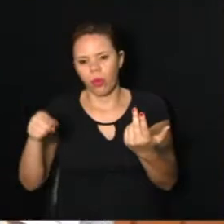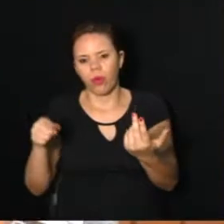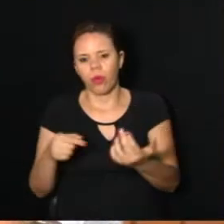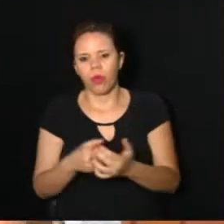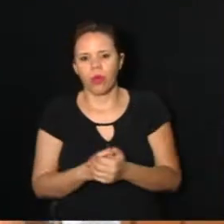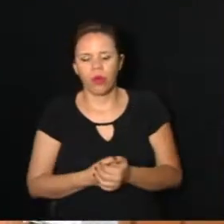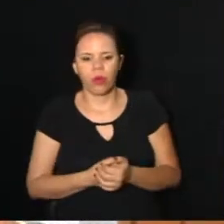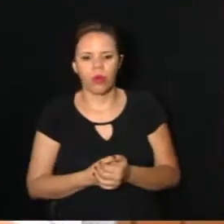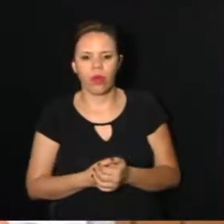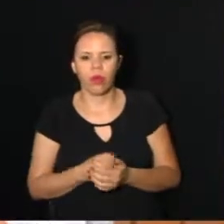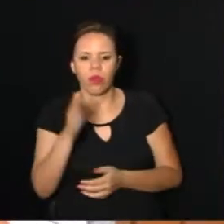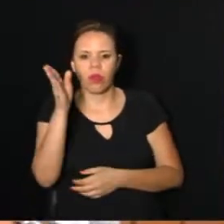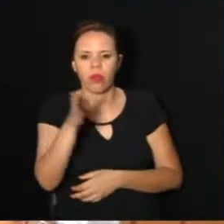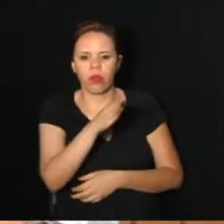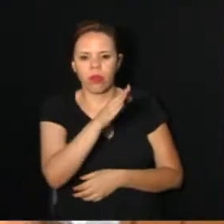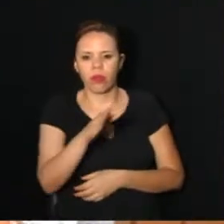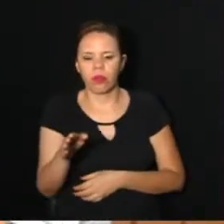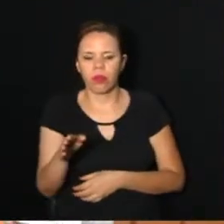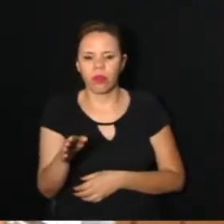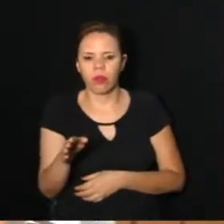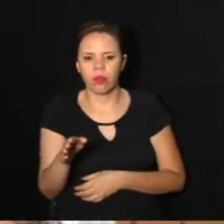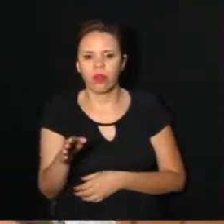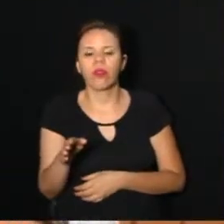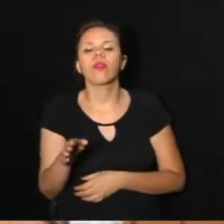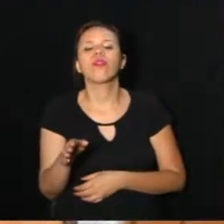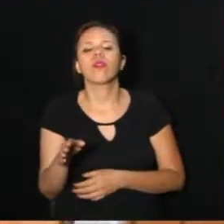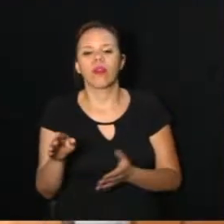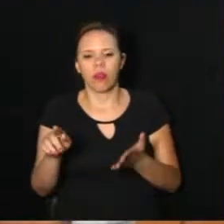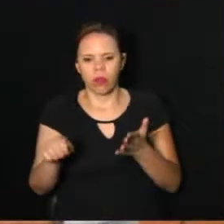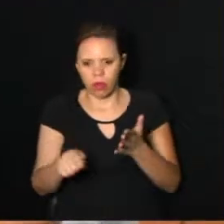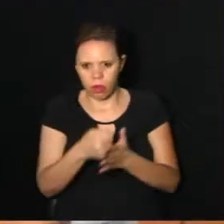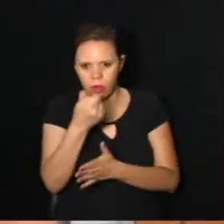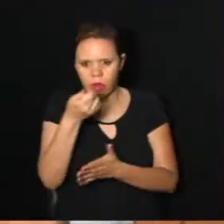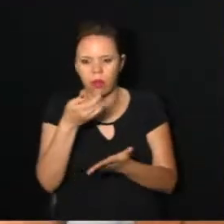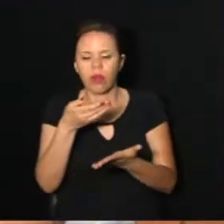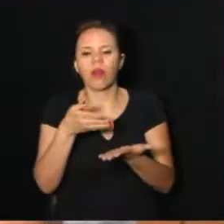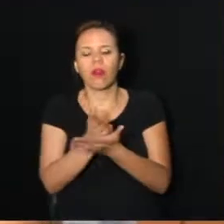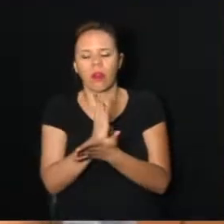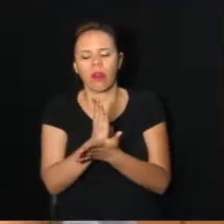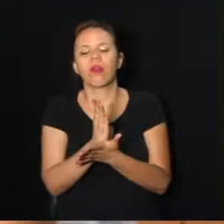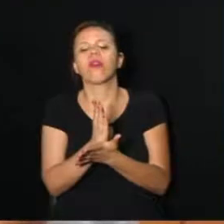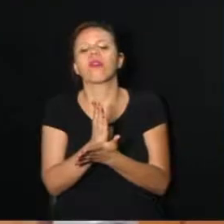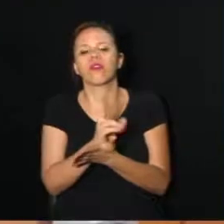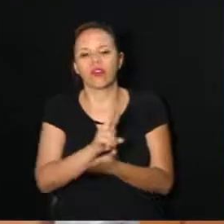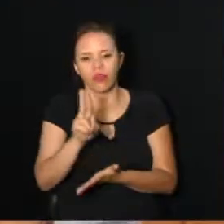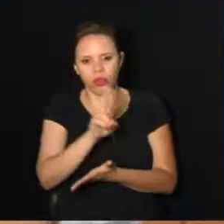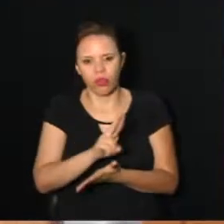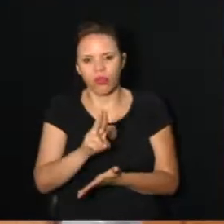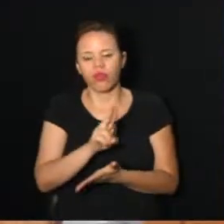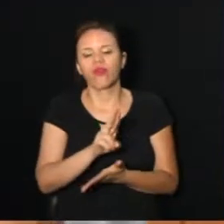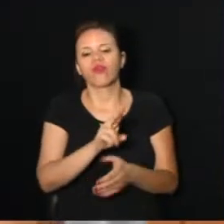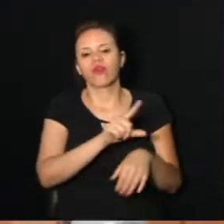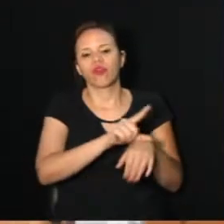e cancela o alvará de uso para 300,